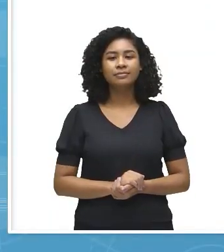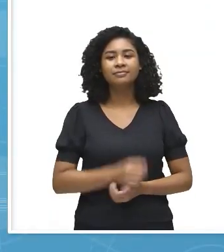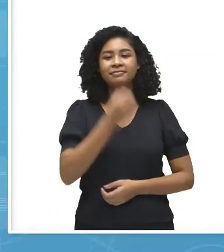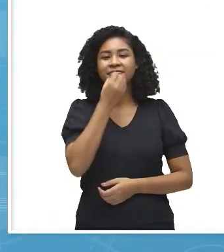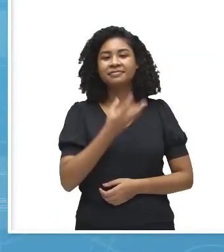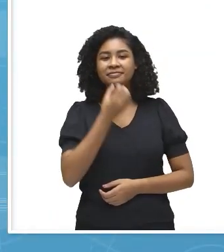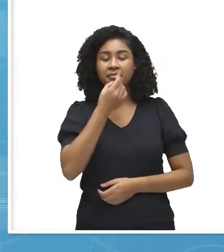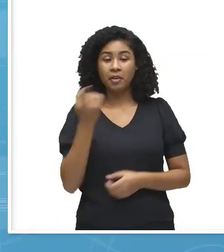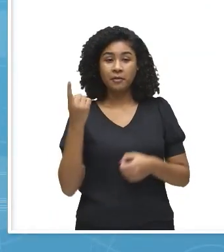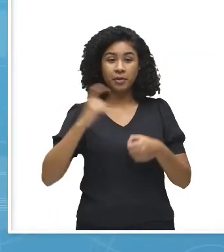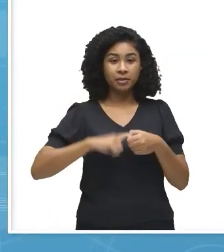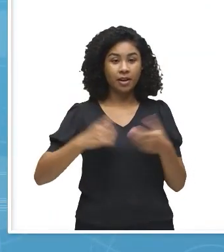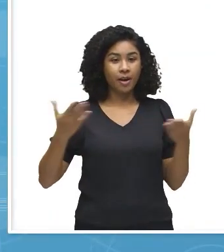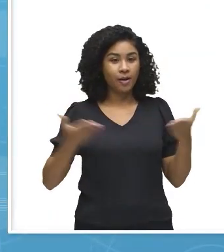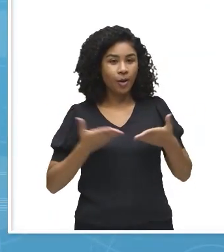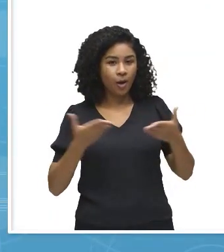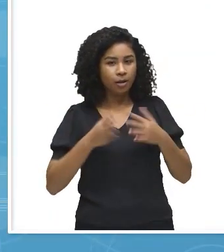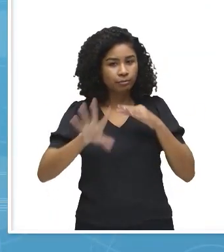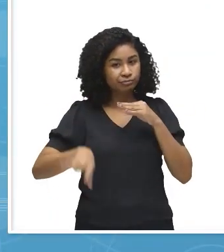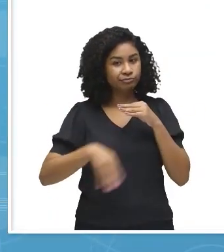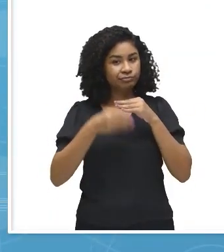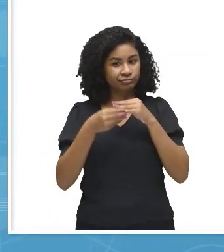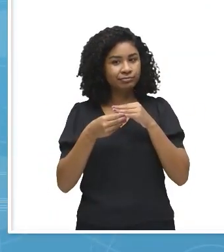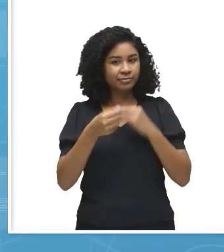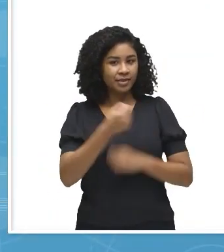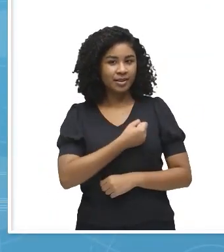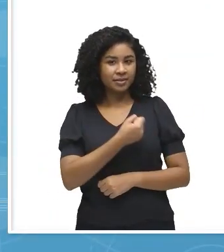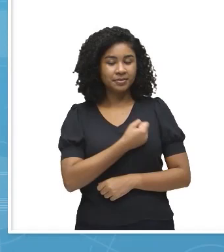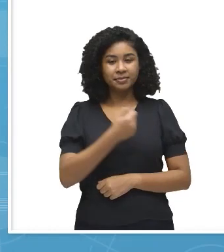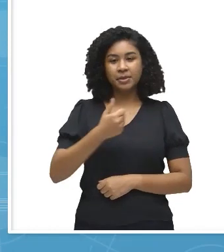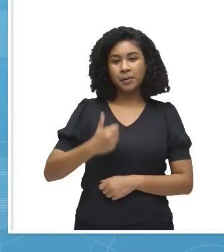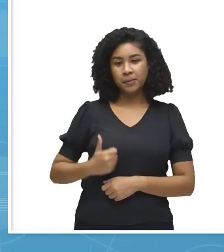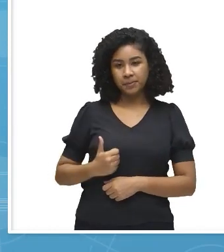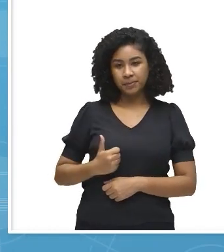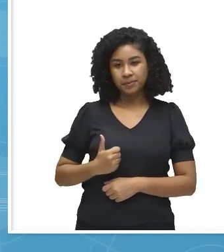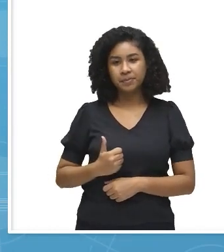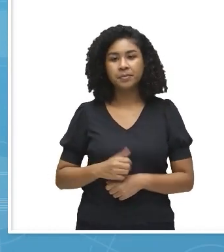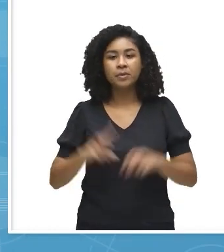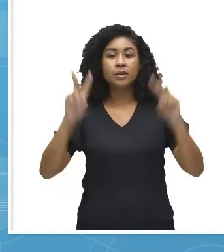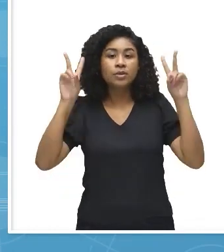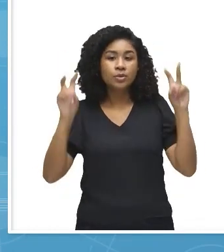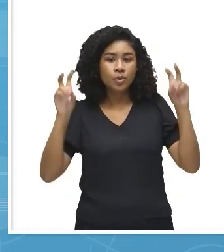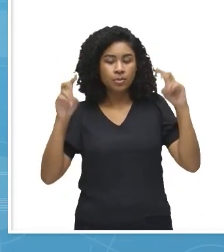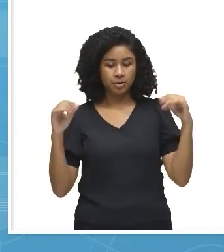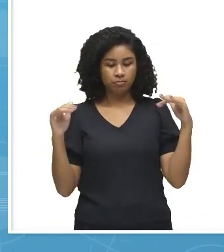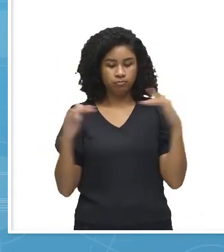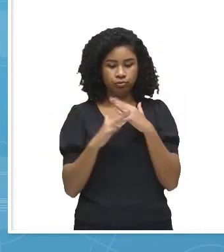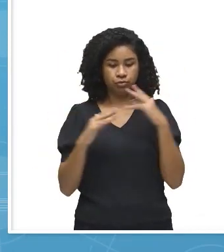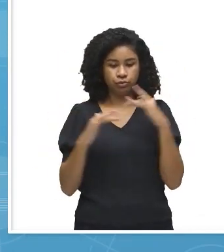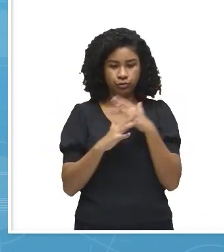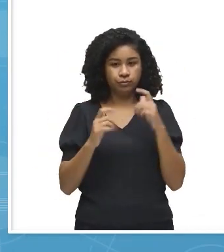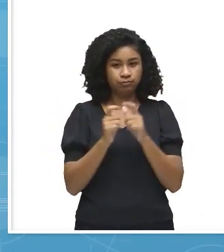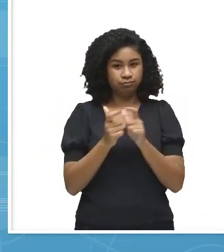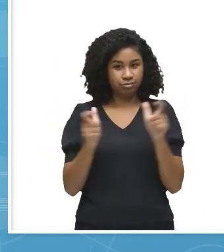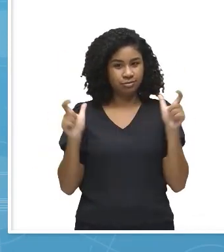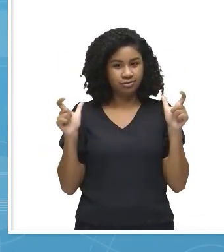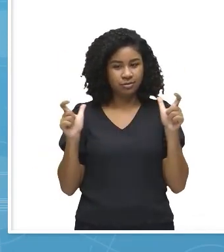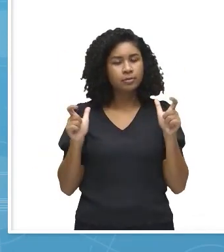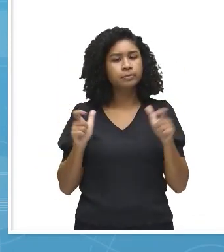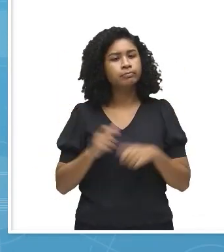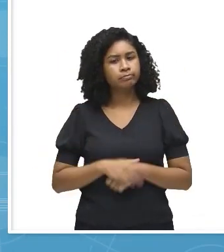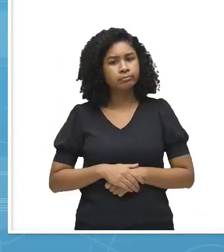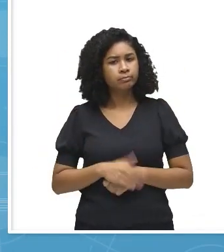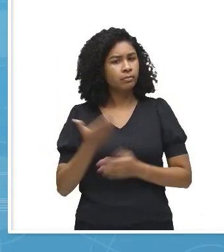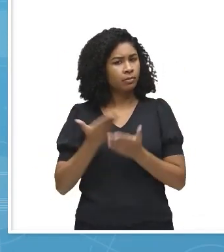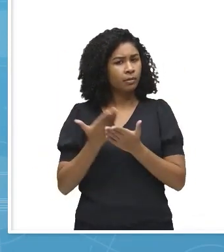Muito bem, estou de volta aí para comentar essa questão de número 1, né, sobre urbanização, onde nós falamos